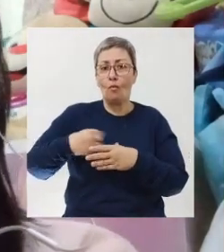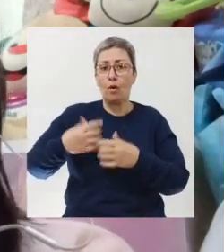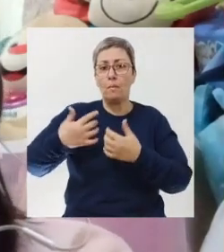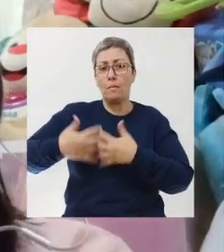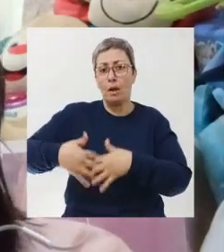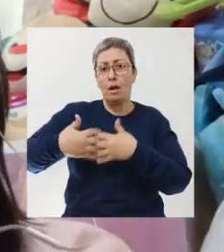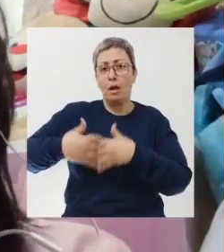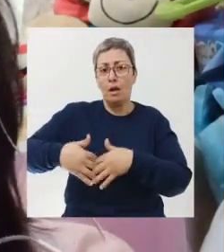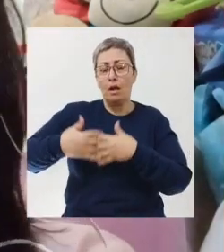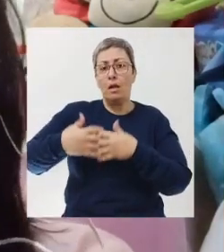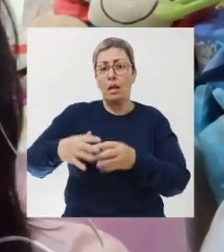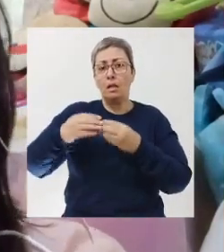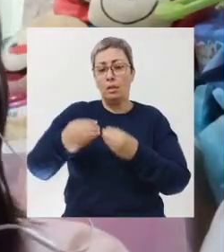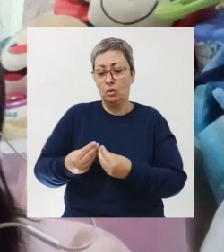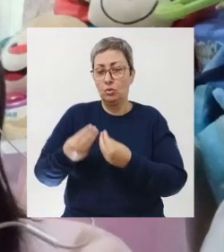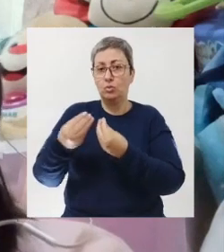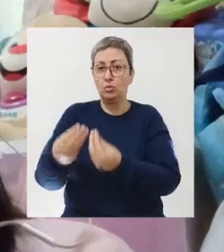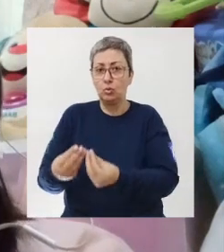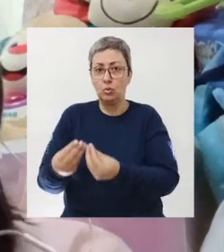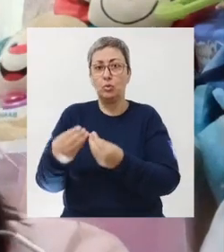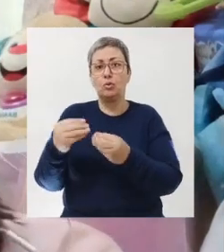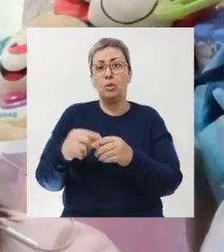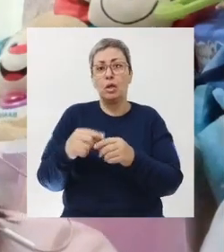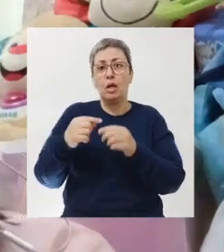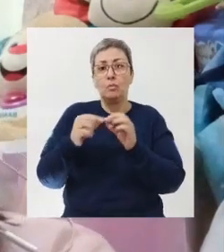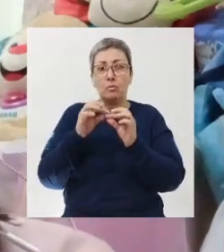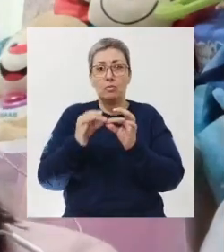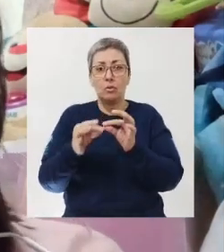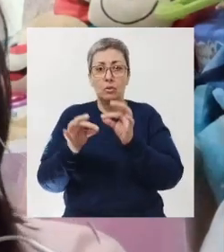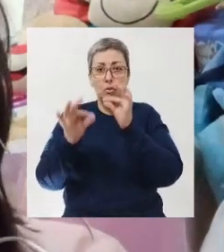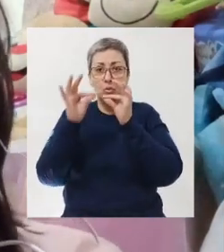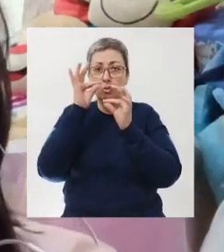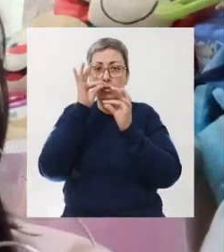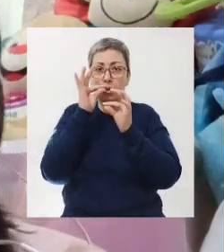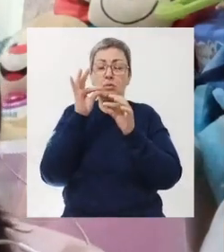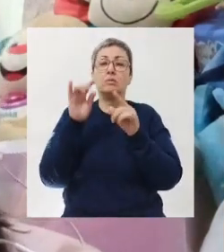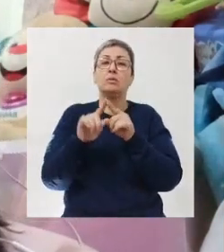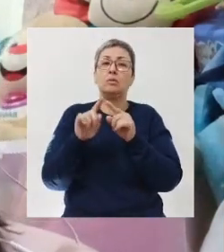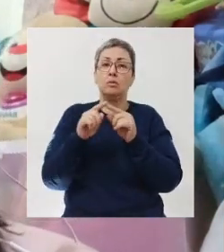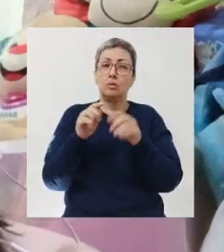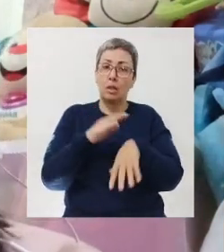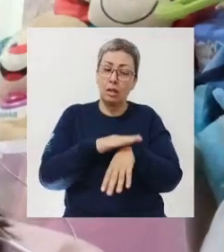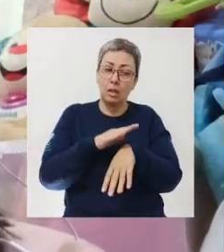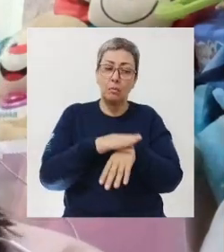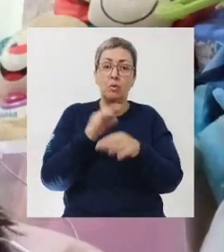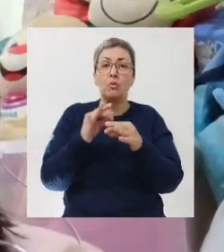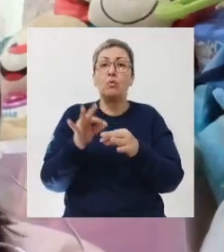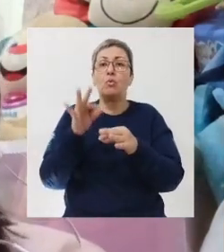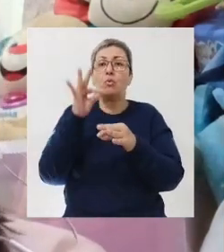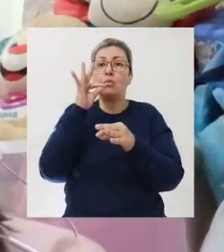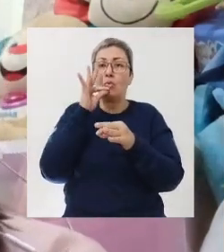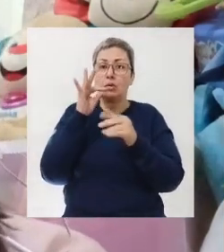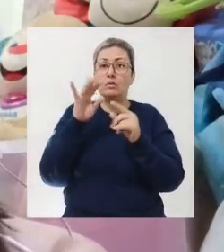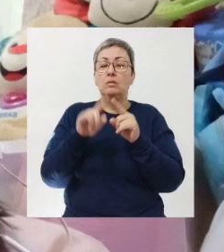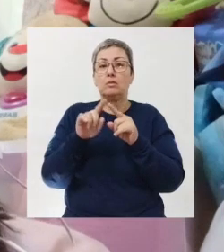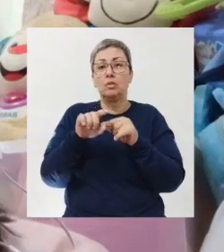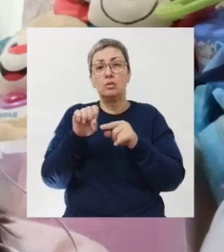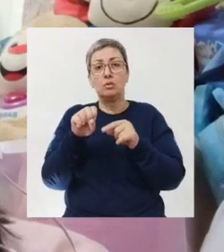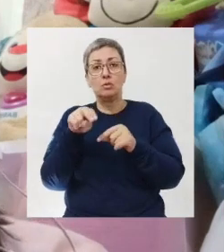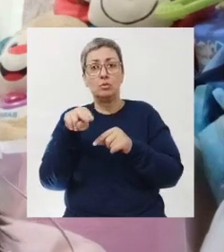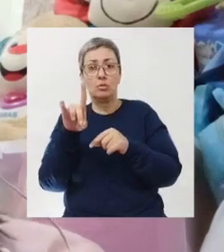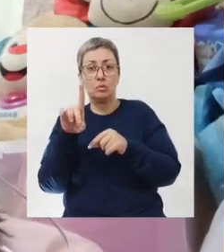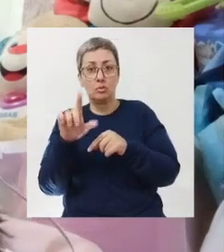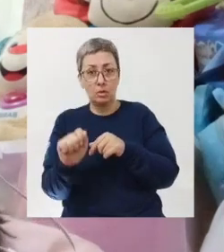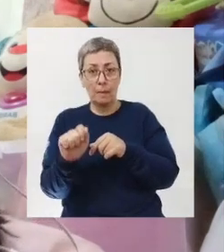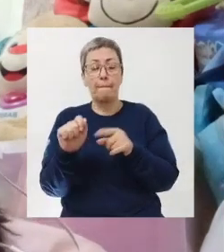tirar o leite na maquininha e era passado para eles pela sonda, né? Então algum tempo eles ficaram mamando só pela